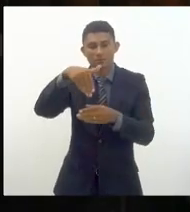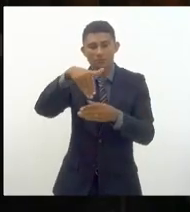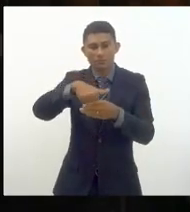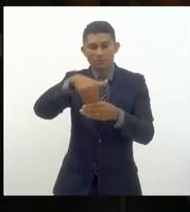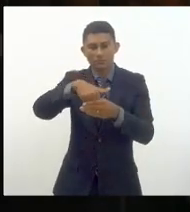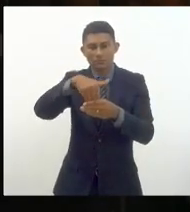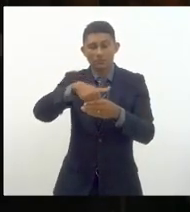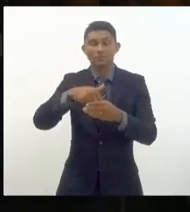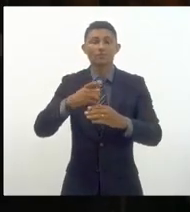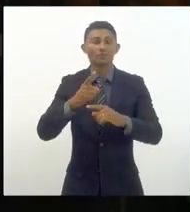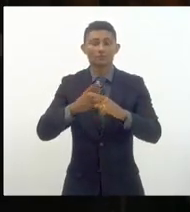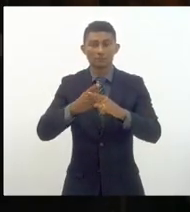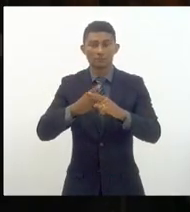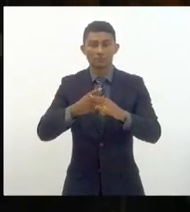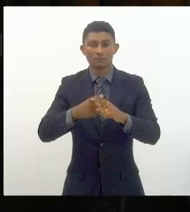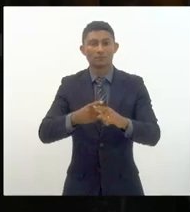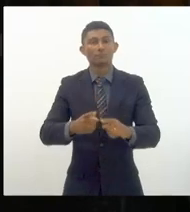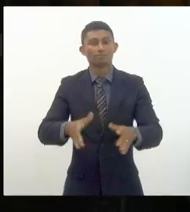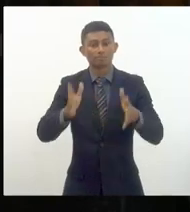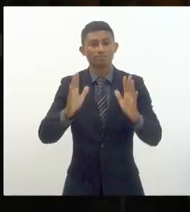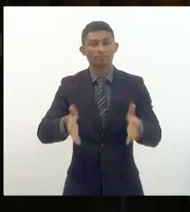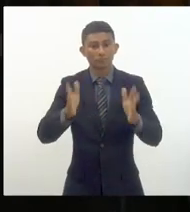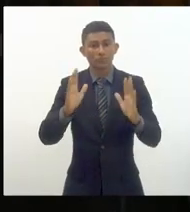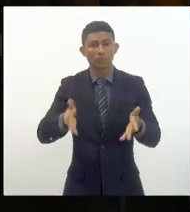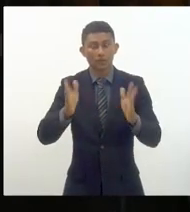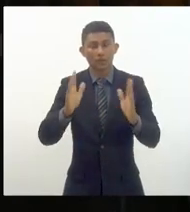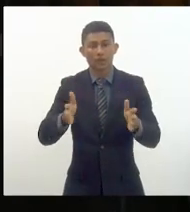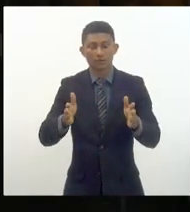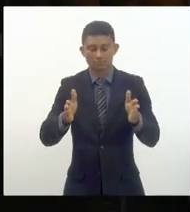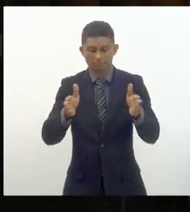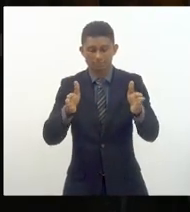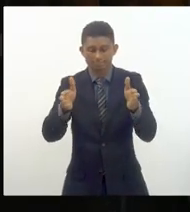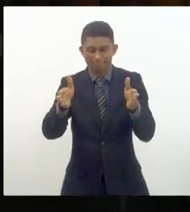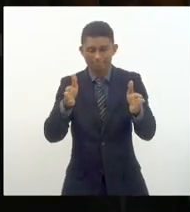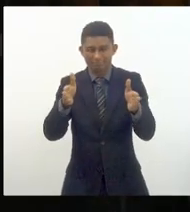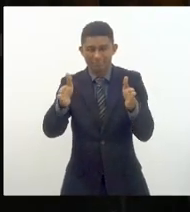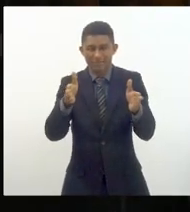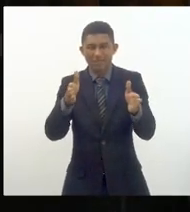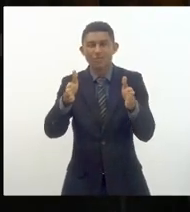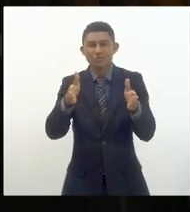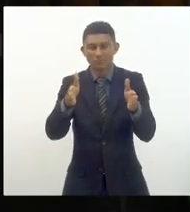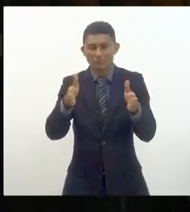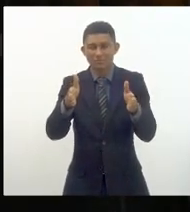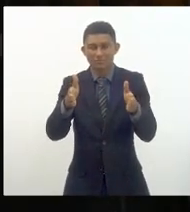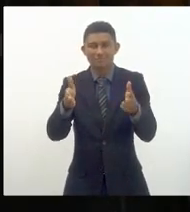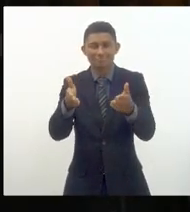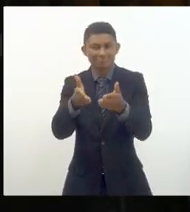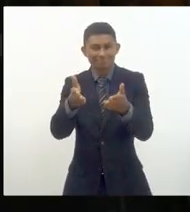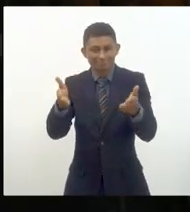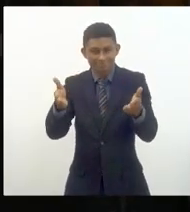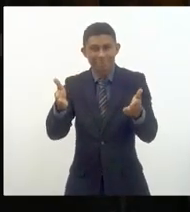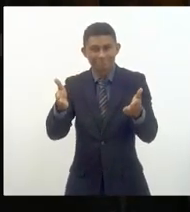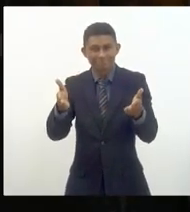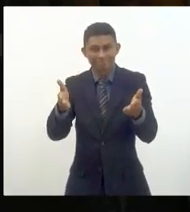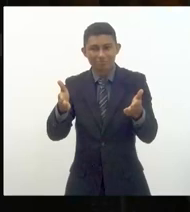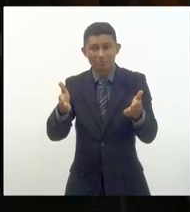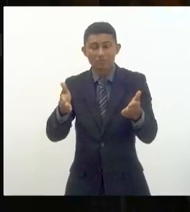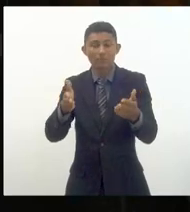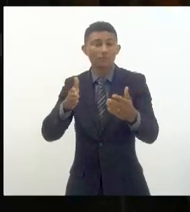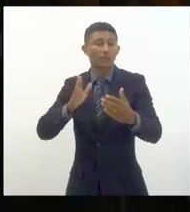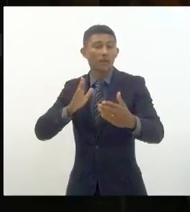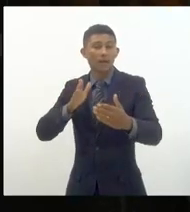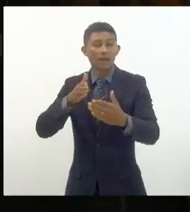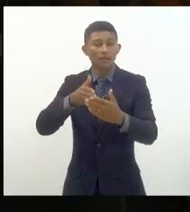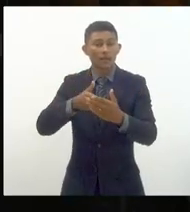porque estaremos já nos períodos das Convenções até a